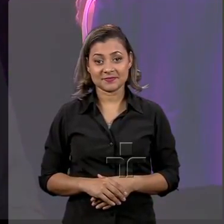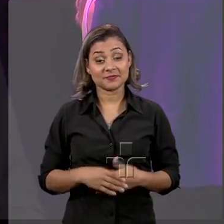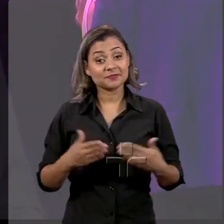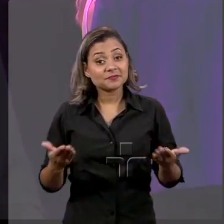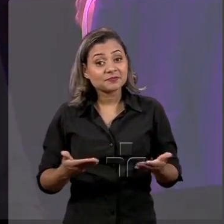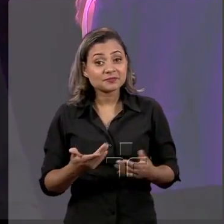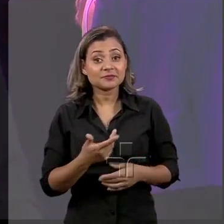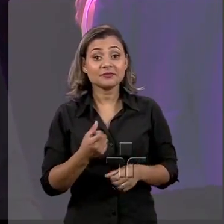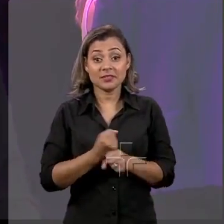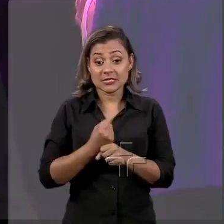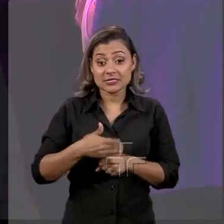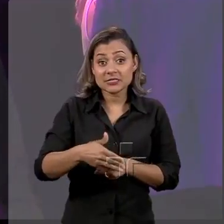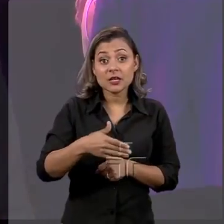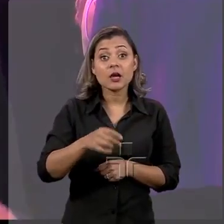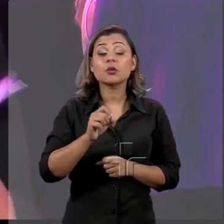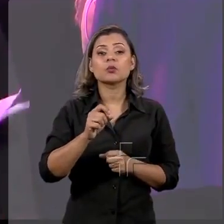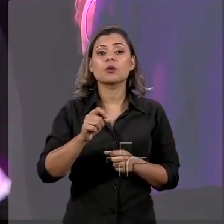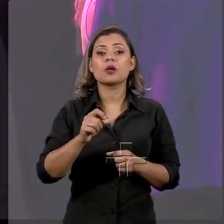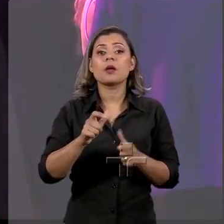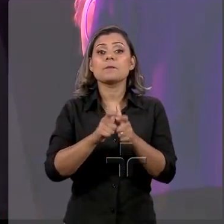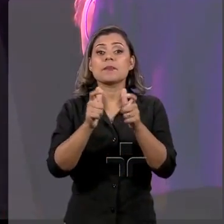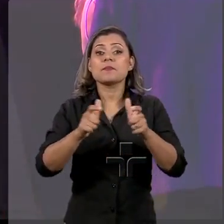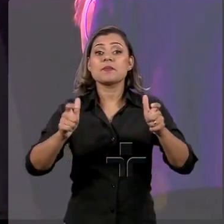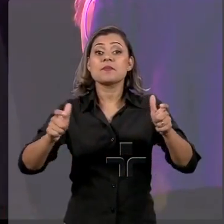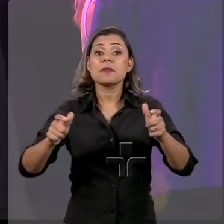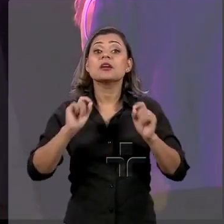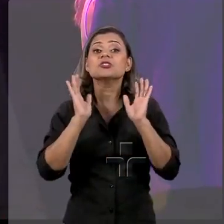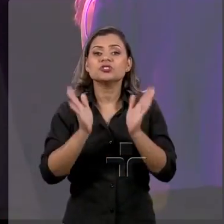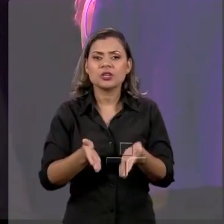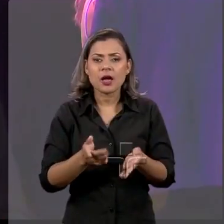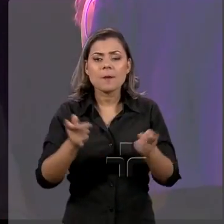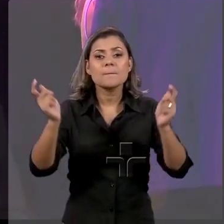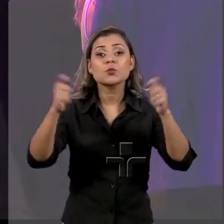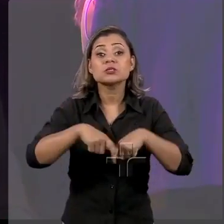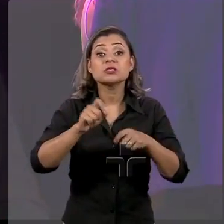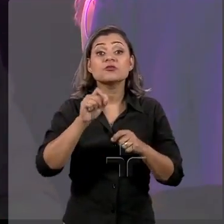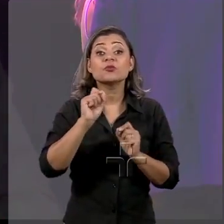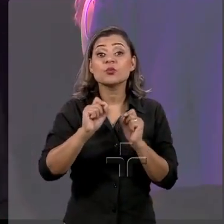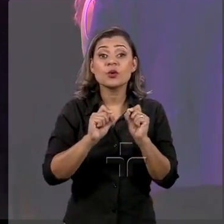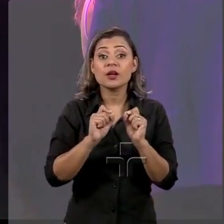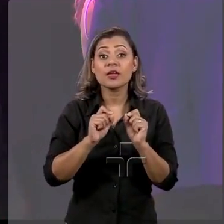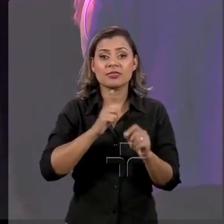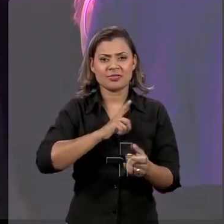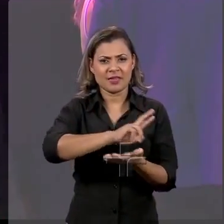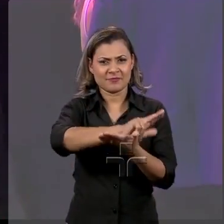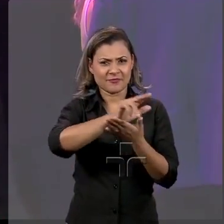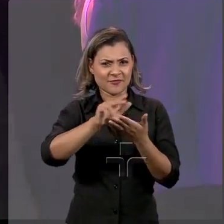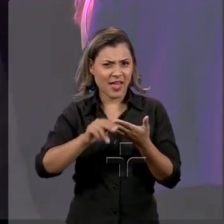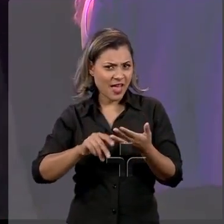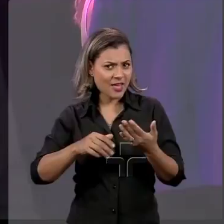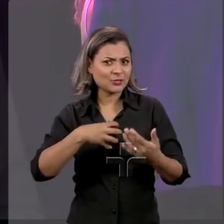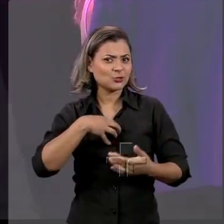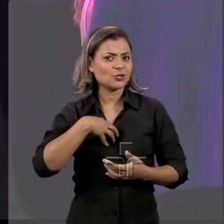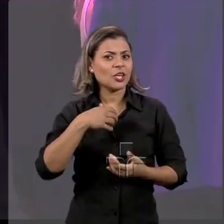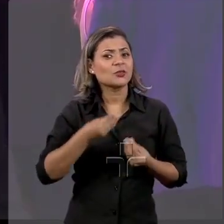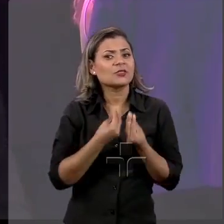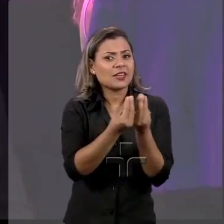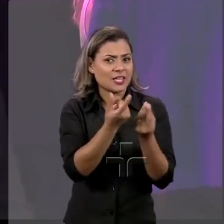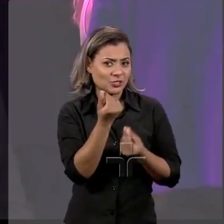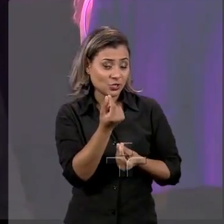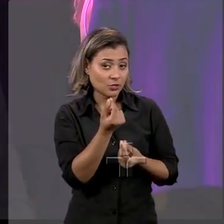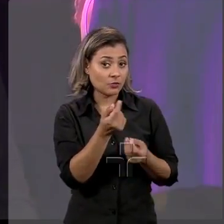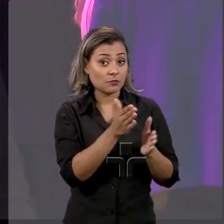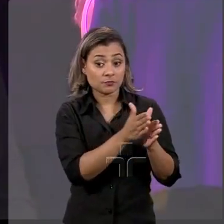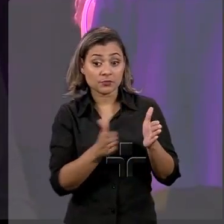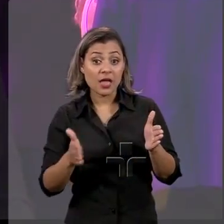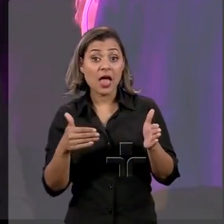Neste ano, os canais de doação foram ampliados. Agora é possível doar através de diversas plataformas. E a campanha foi prorrogada até